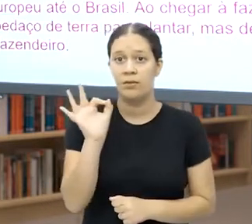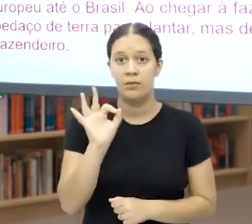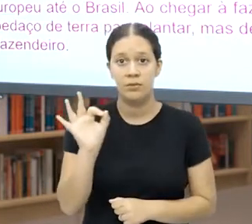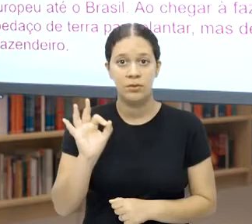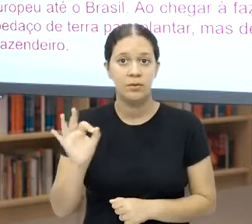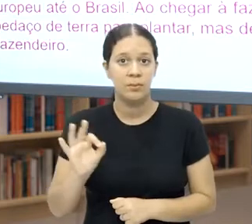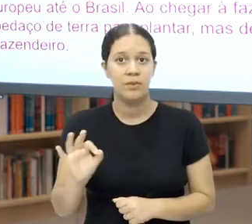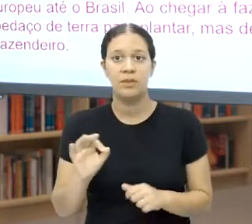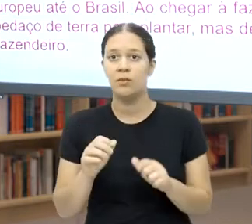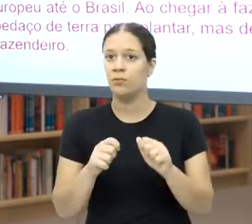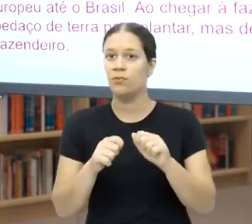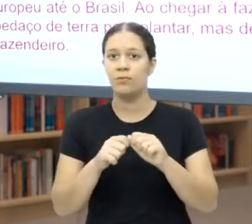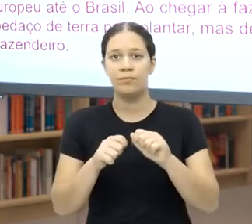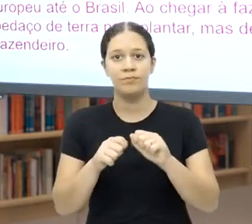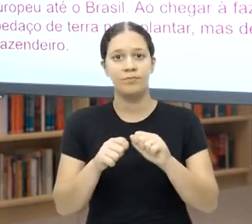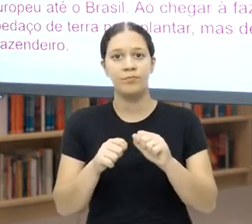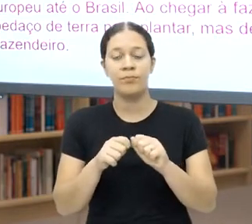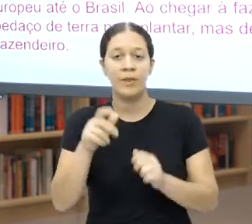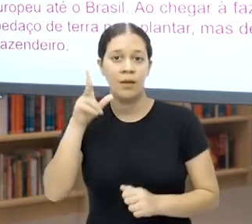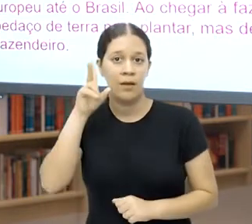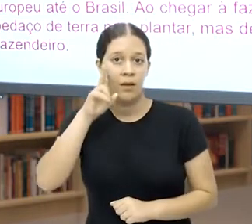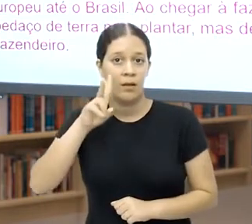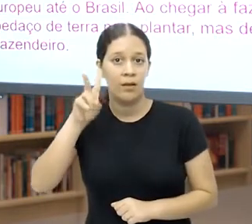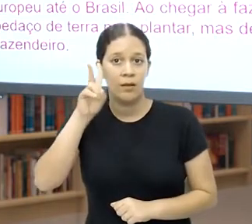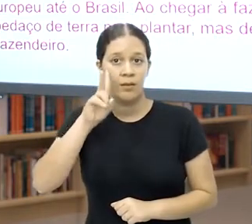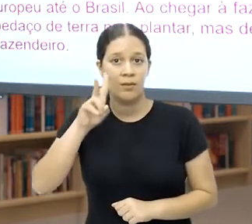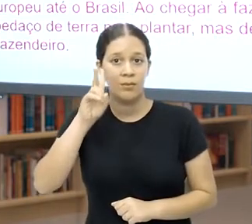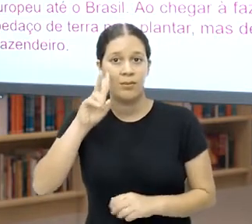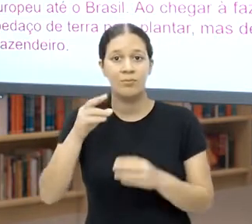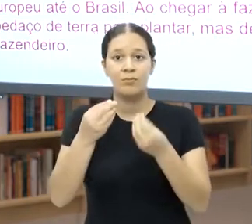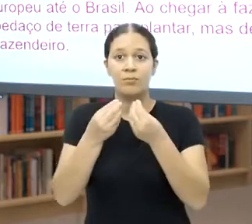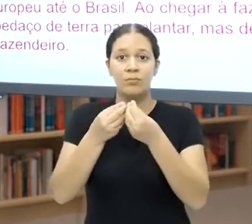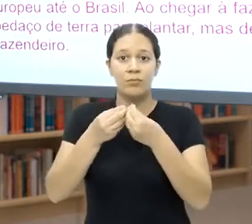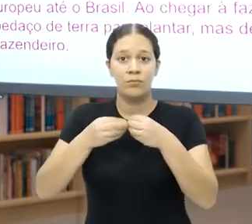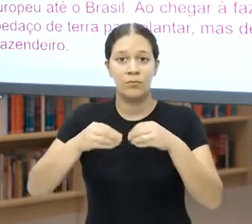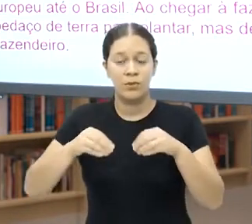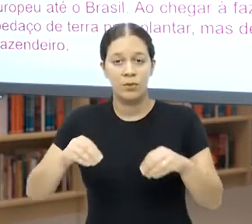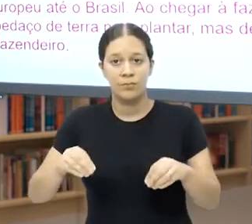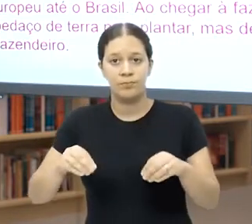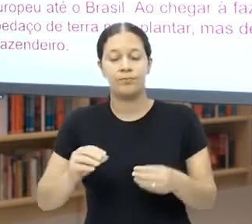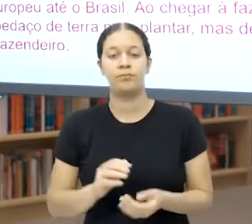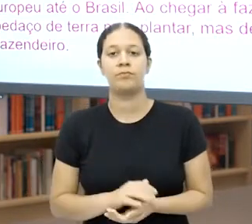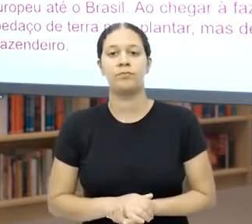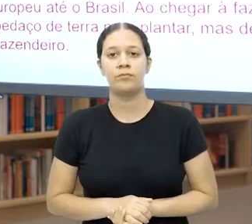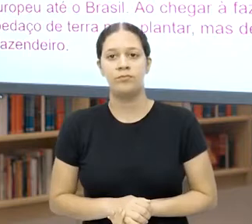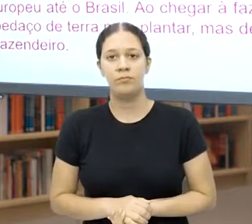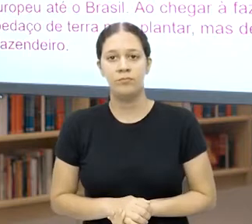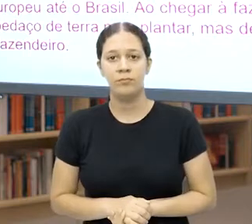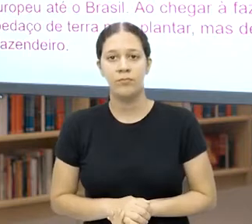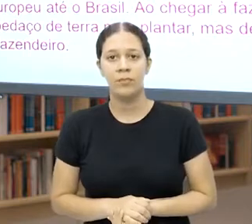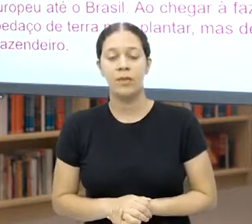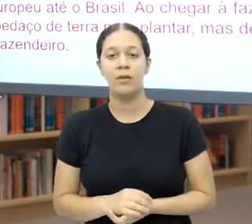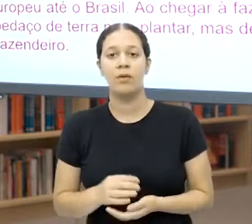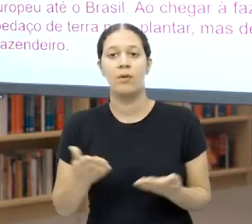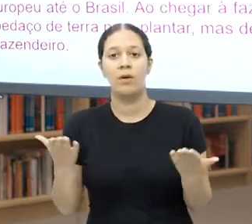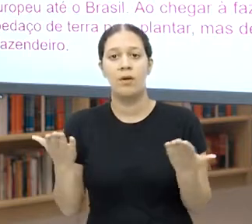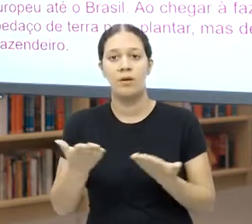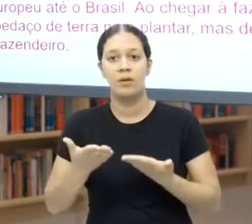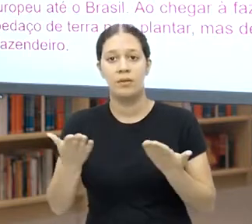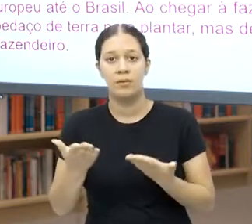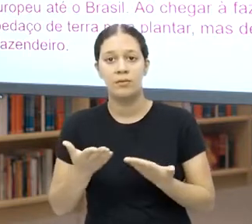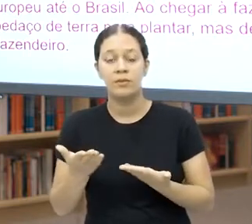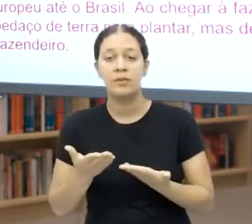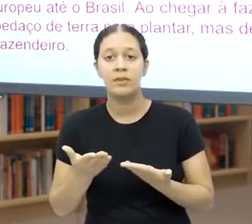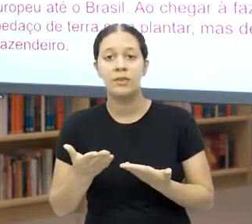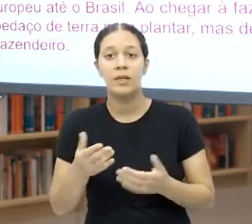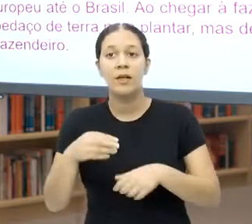nós não vimos ainda. Lembra que aqui era bem precário a questão fluvial. Vou pular essa questão aqui, já